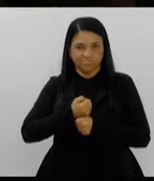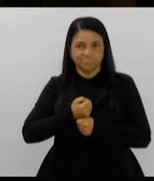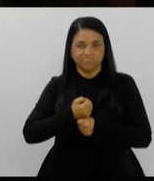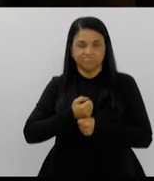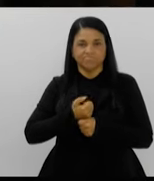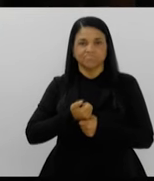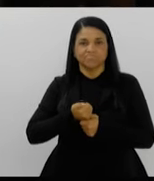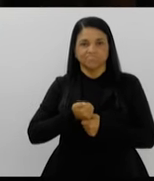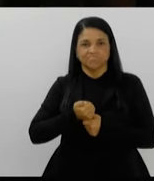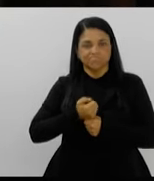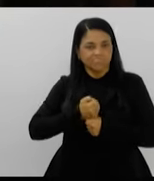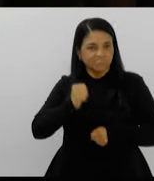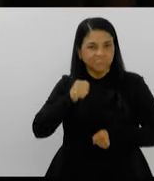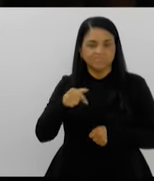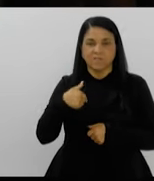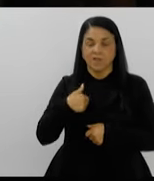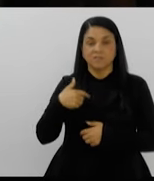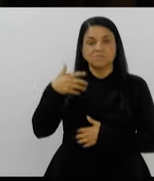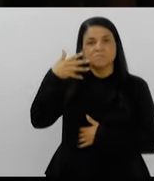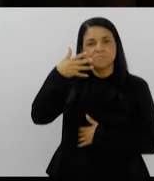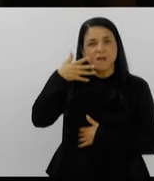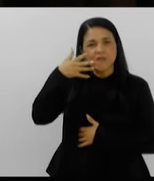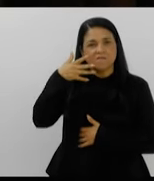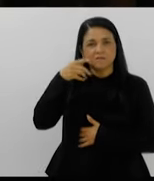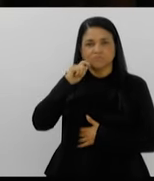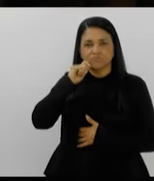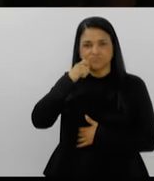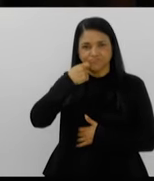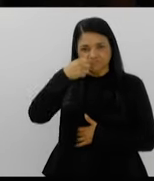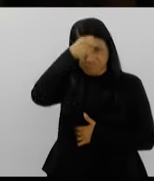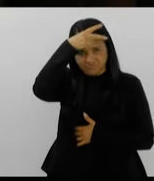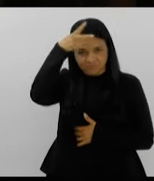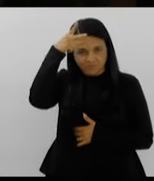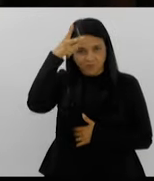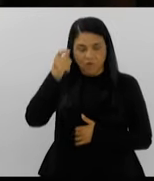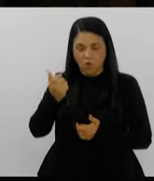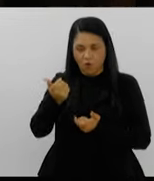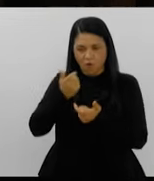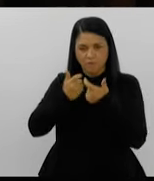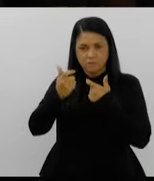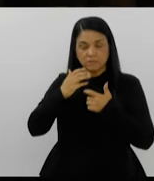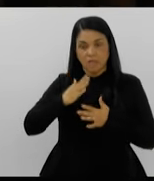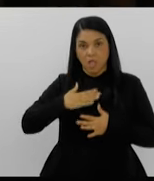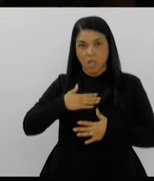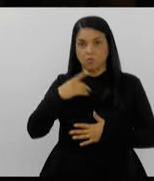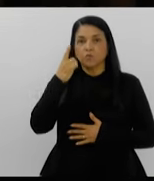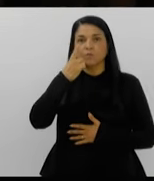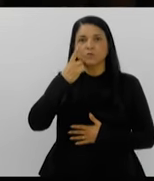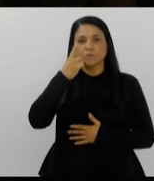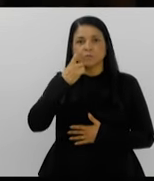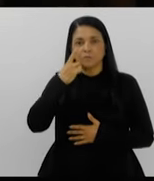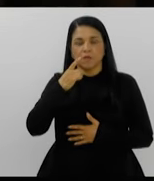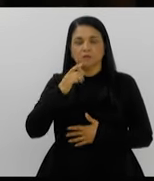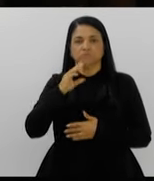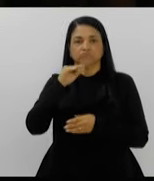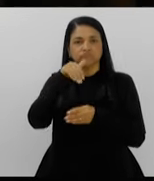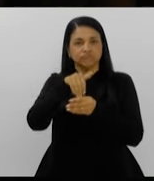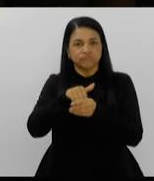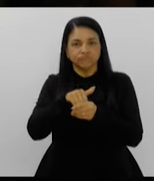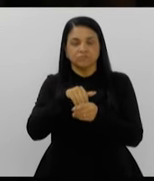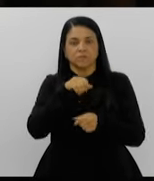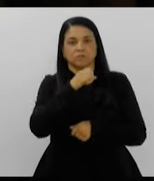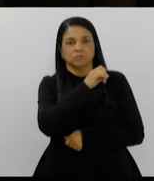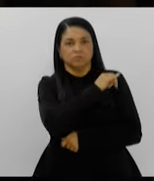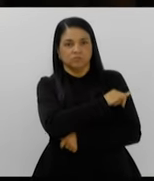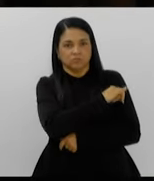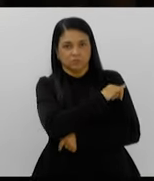as palavras de Eduardo Paes, que foram palavras grotescas, ofensivas a mim como deputado estadual eleito no Rio de Janeiro, a essa casa que eu